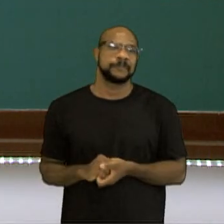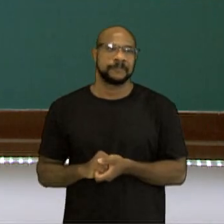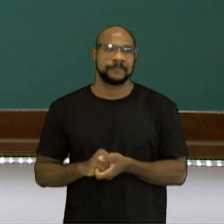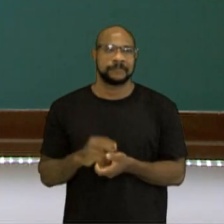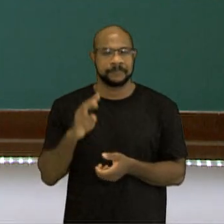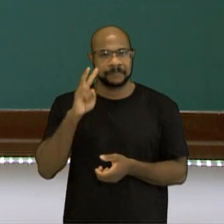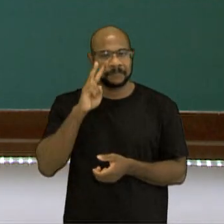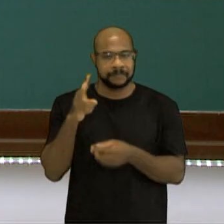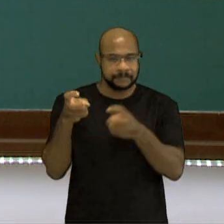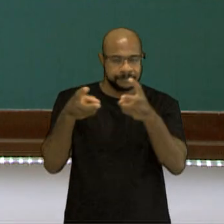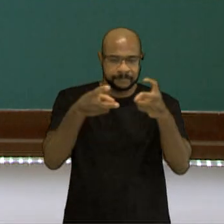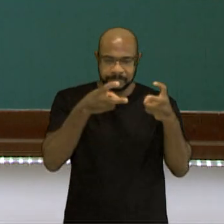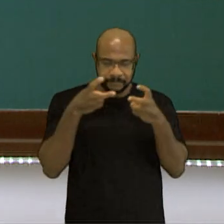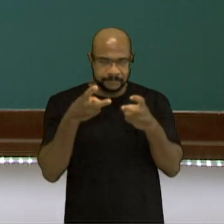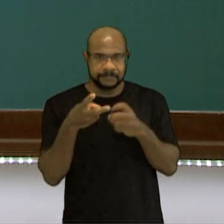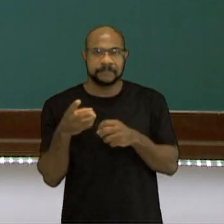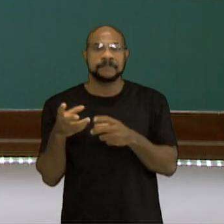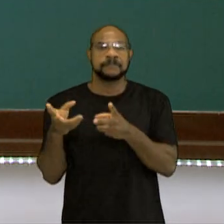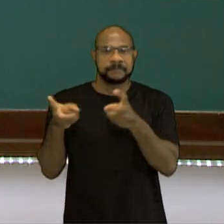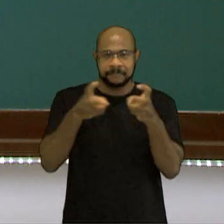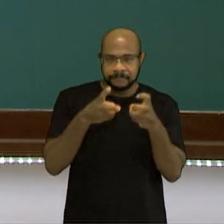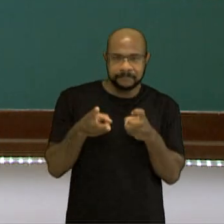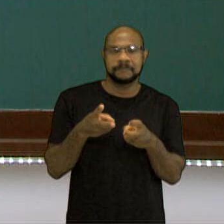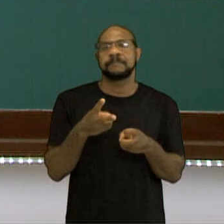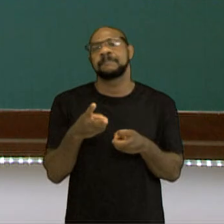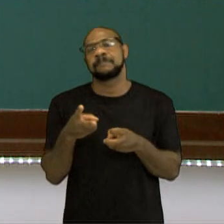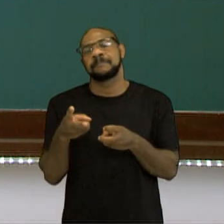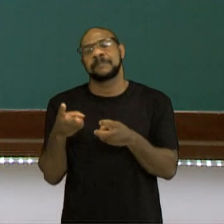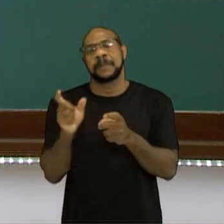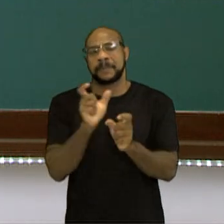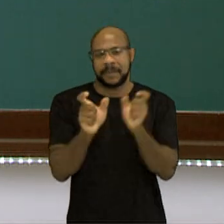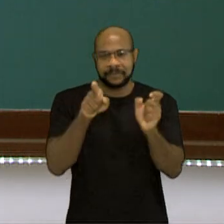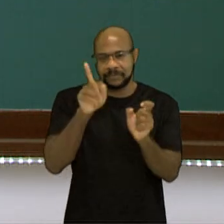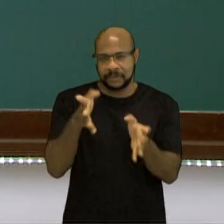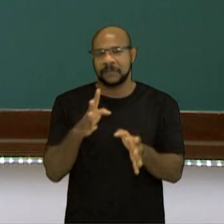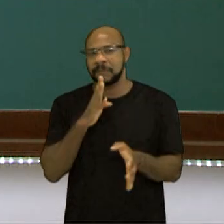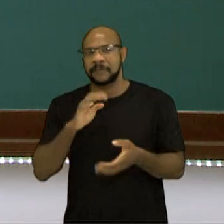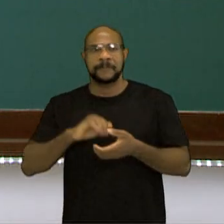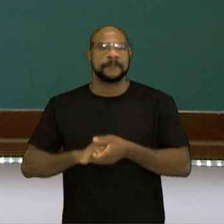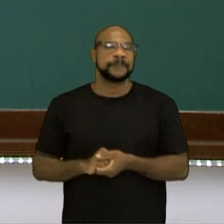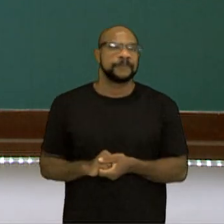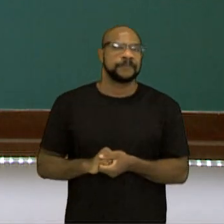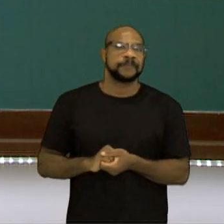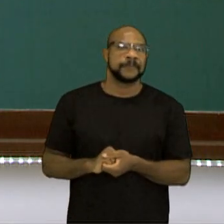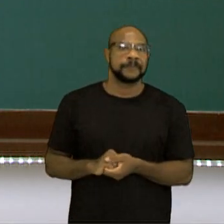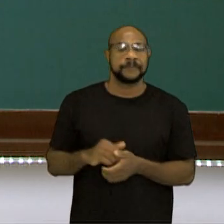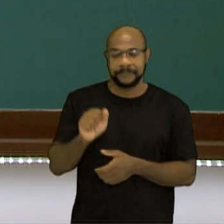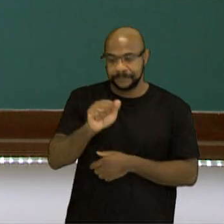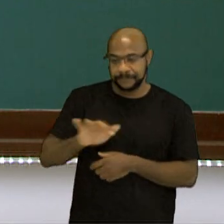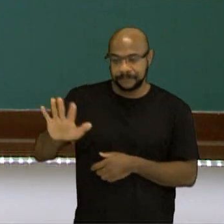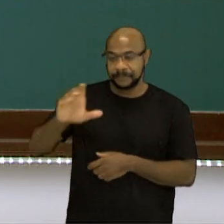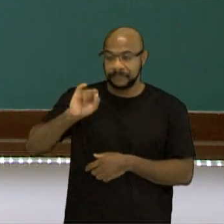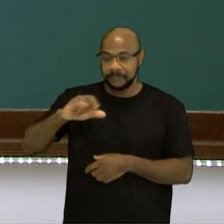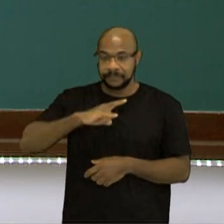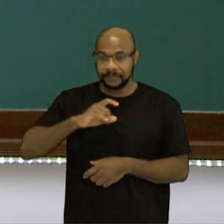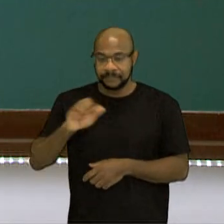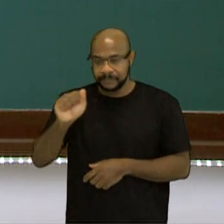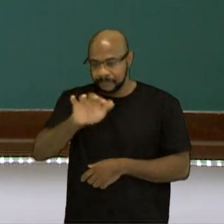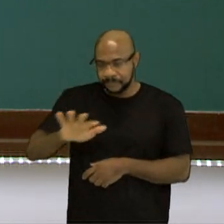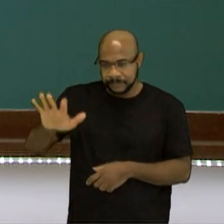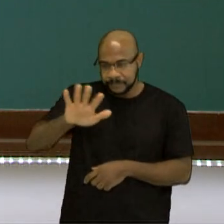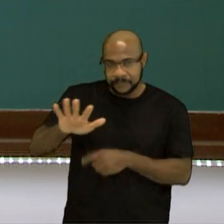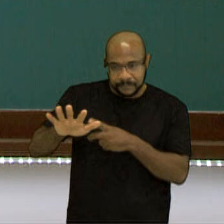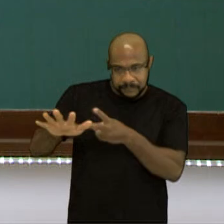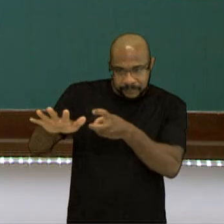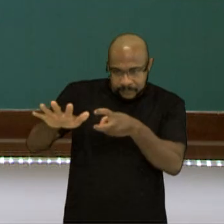ver como você conhece muitas palavras. Explore a imagem quando a mesma se fizer presente no texto. Por